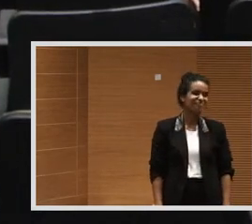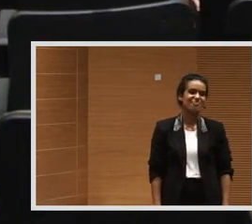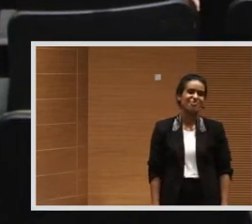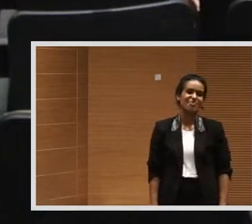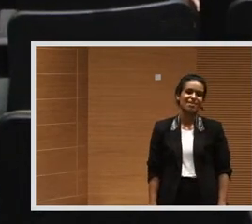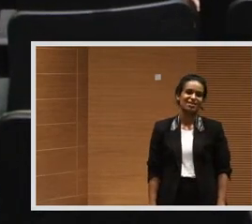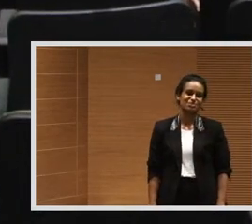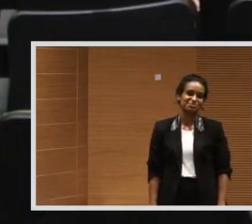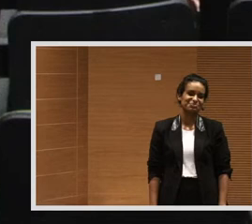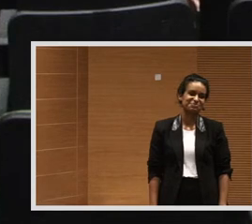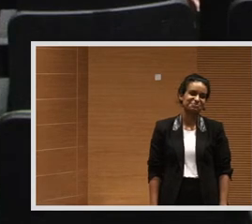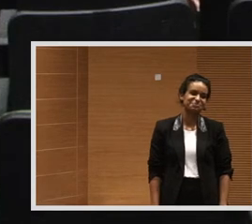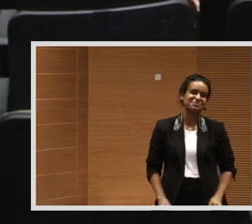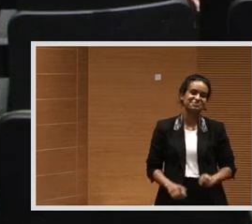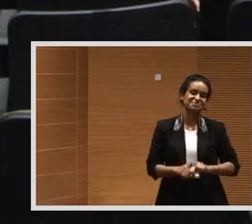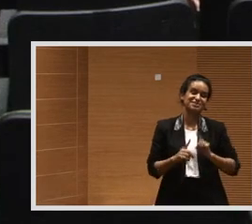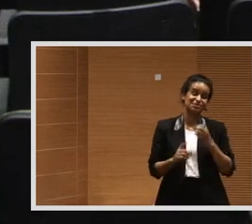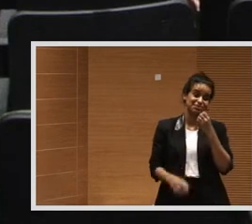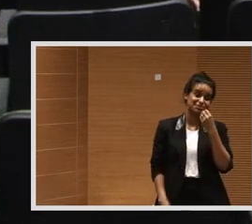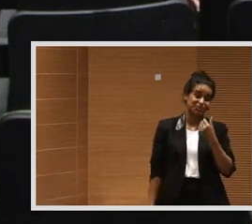Mas aqui. Bom,